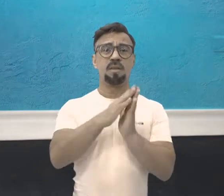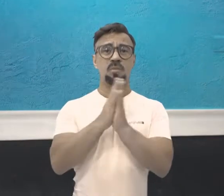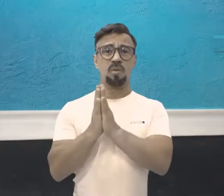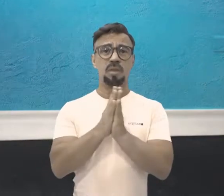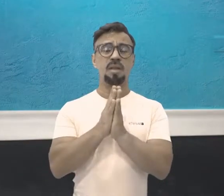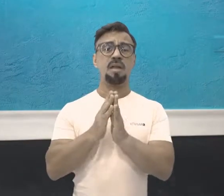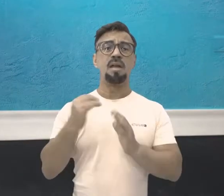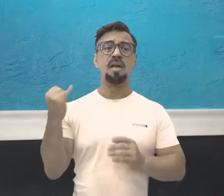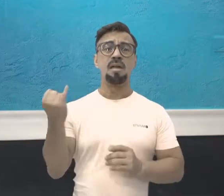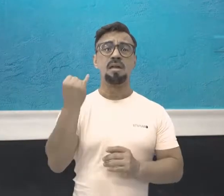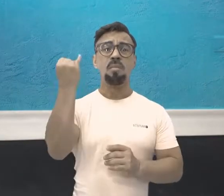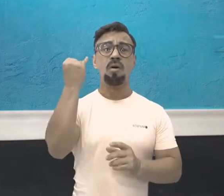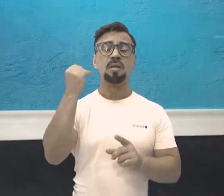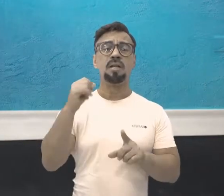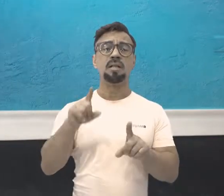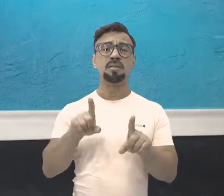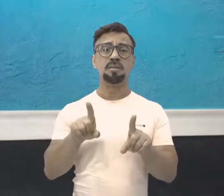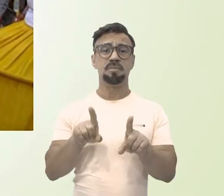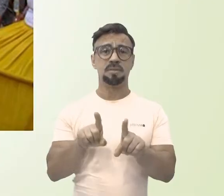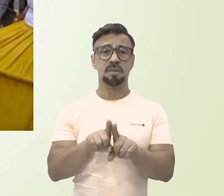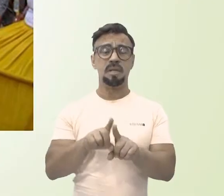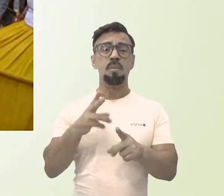das figuras importantes, porque